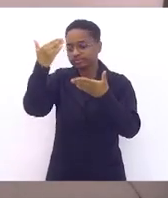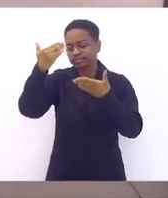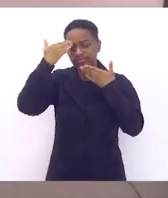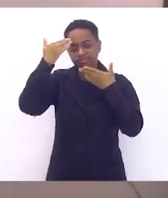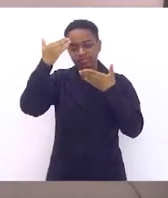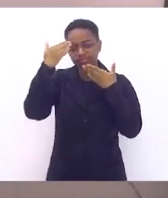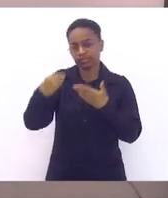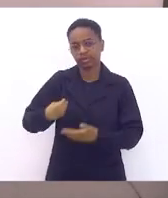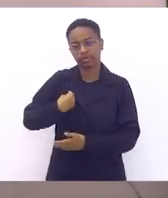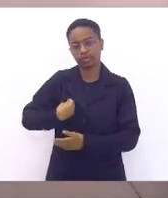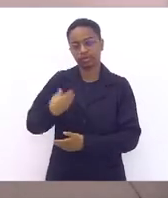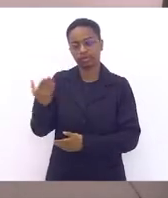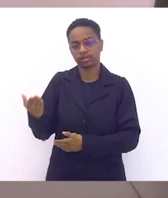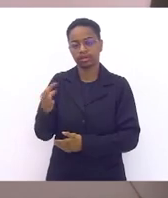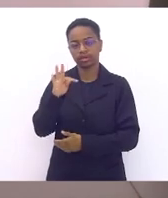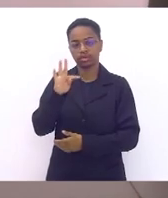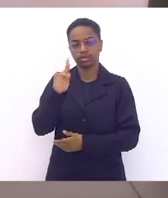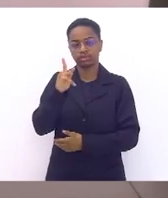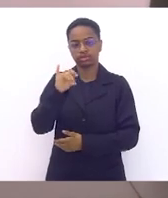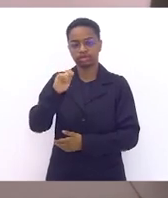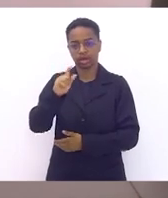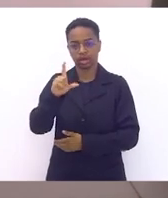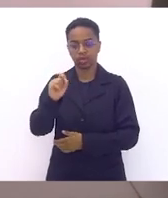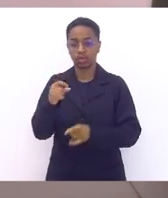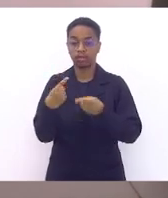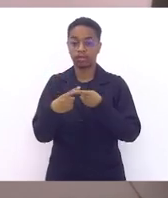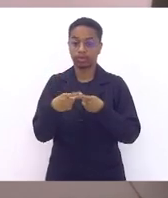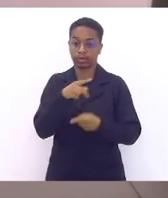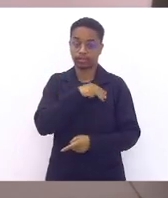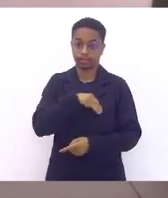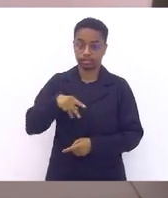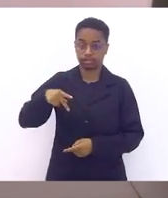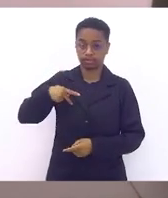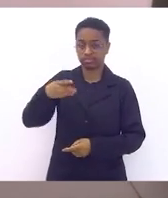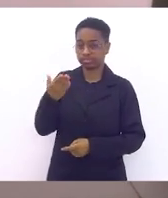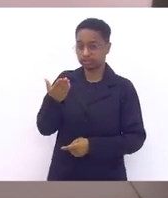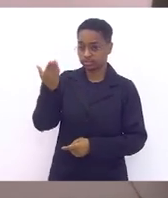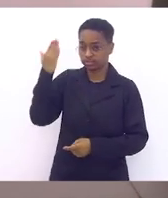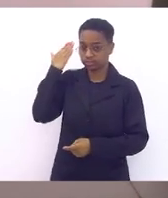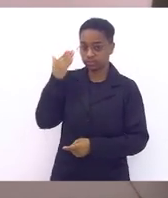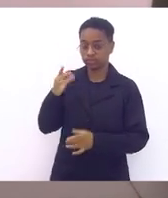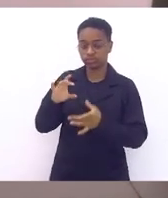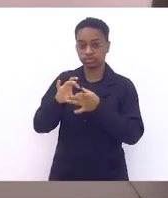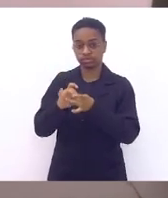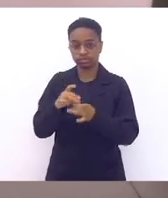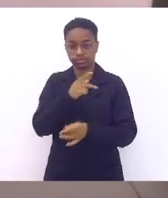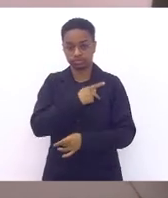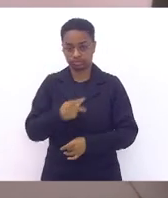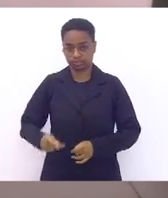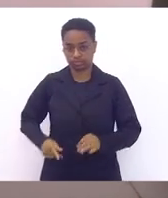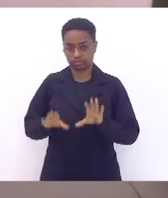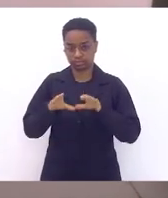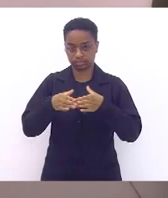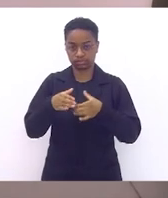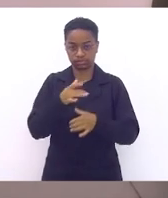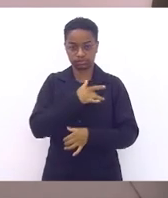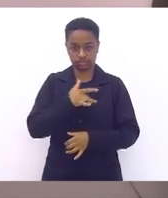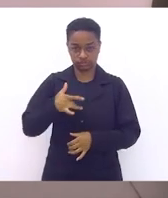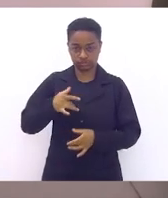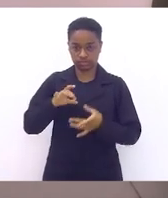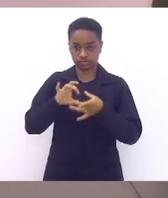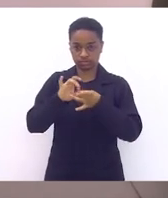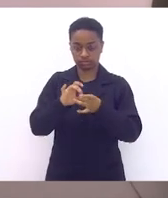doutor Tiago, né? O Ministério Público, lá atrás, como presidente da Comissão de Saúde, na figura da doutora